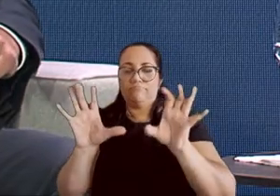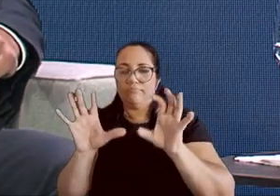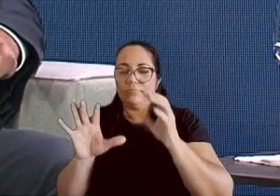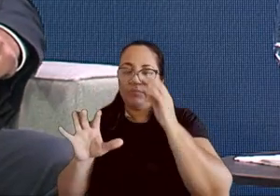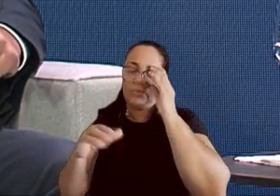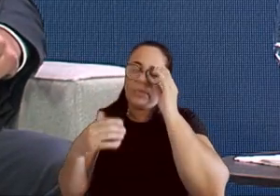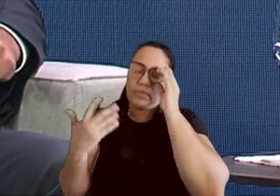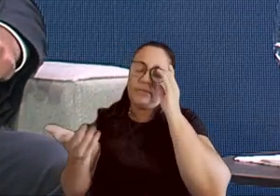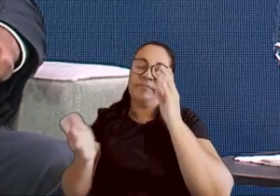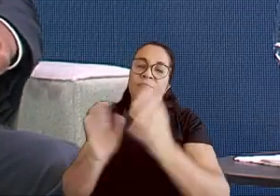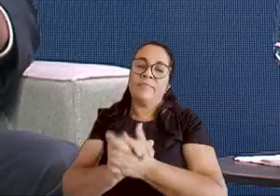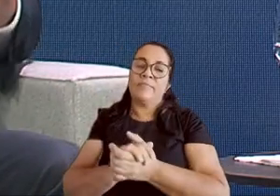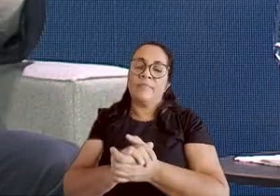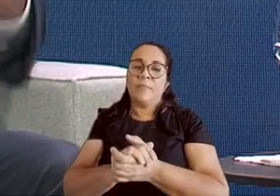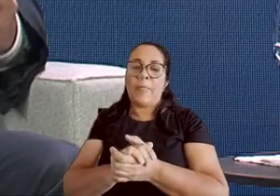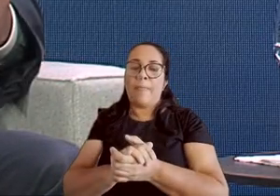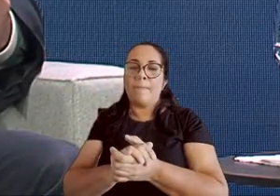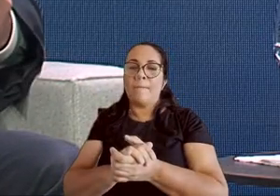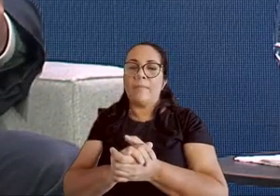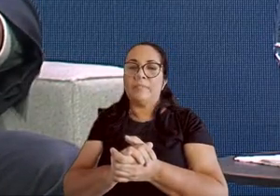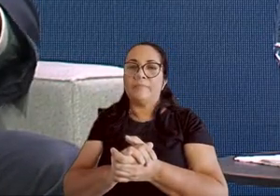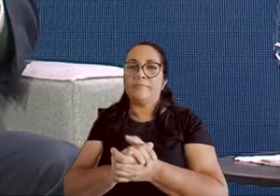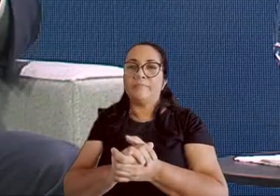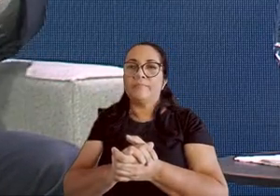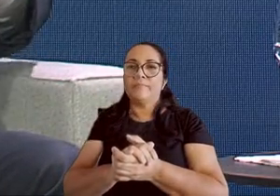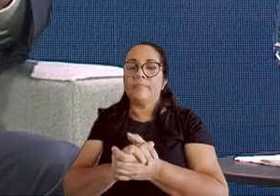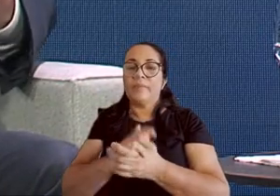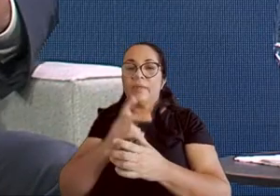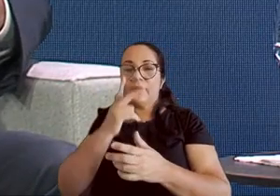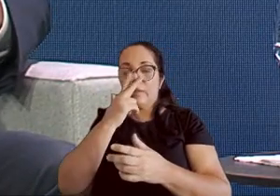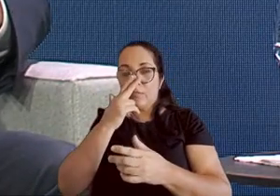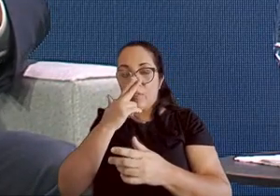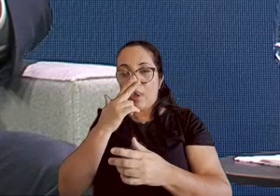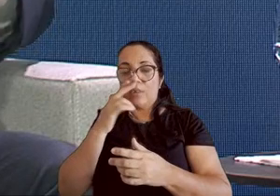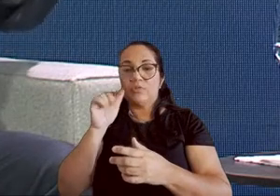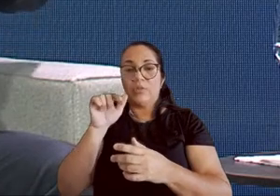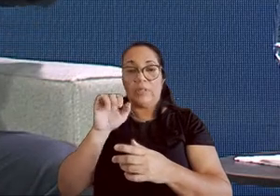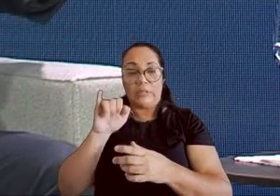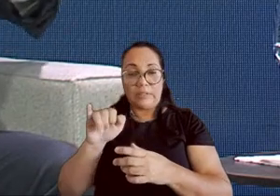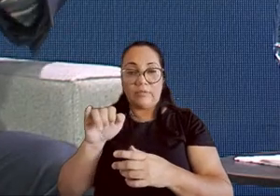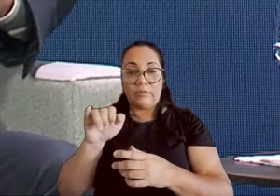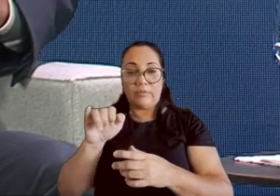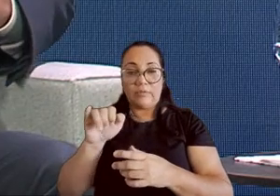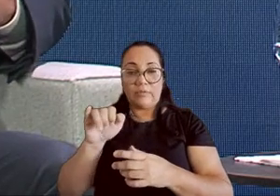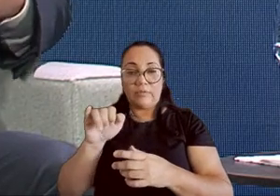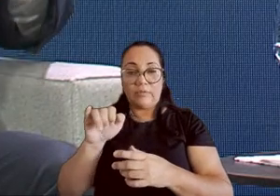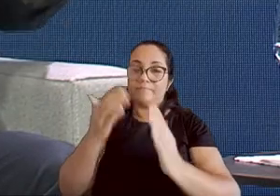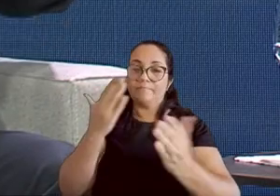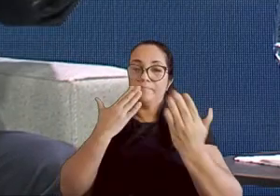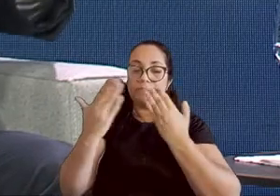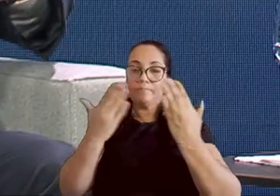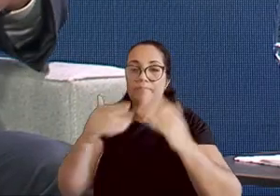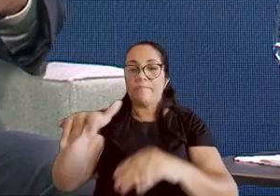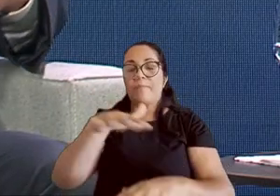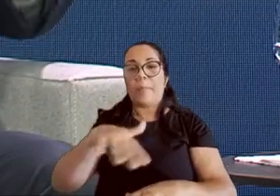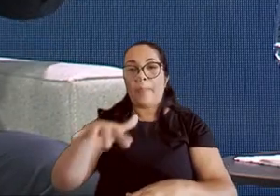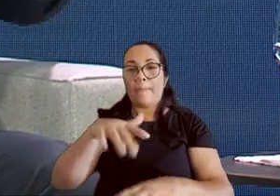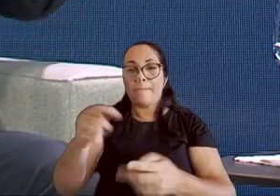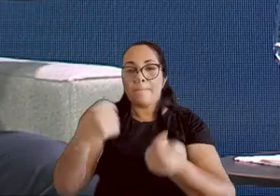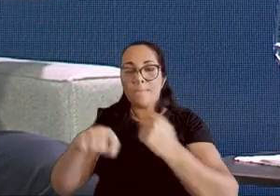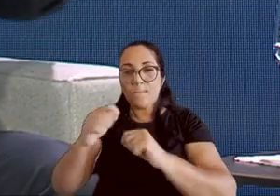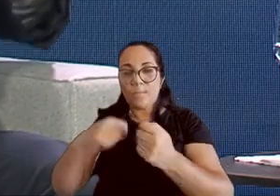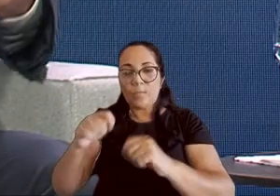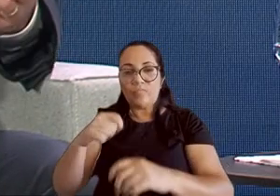né então é isso naturalmente quando você reduz um pouco universo né tem menos interesse na compra do Papel